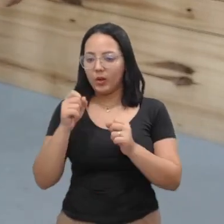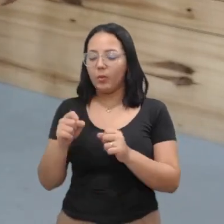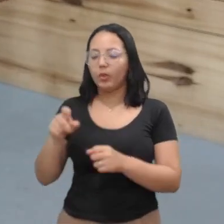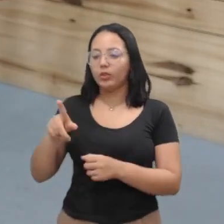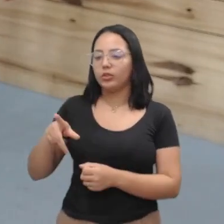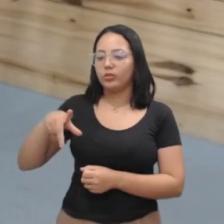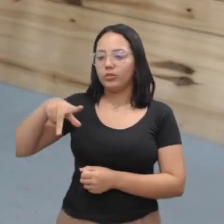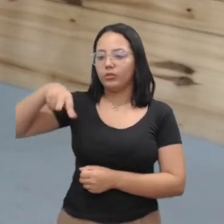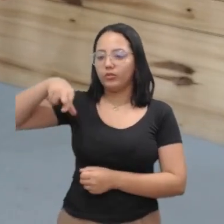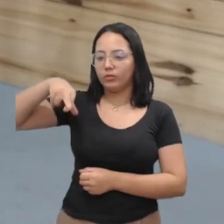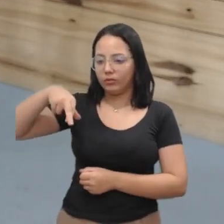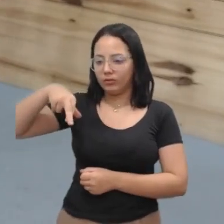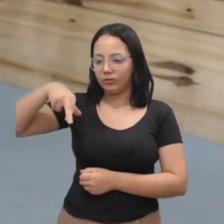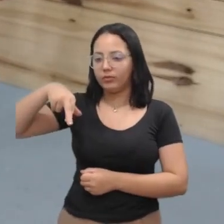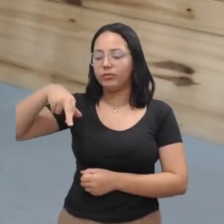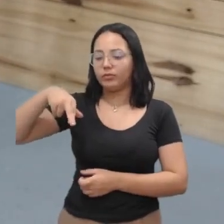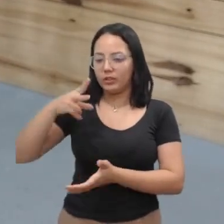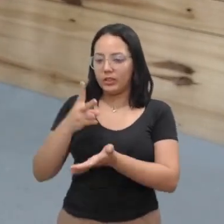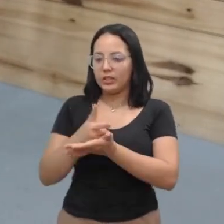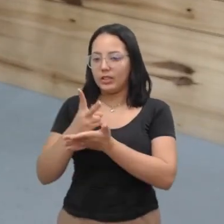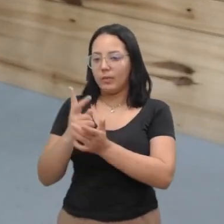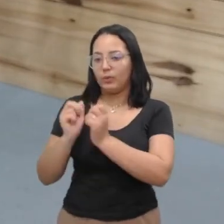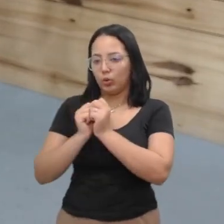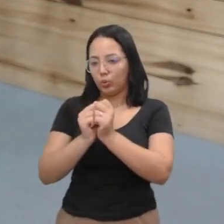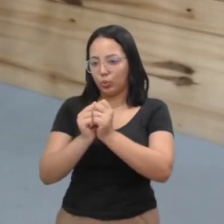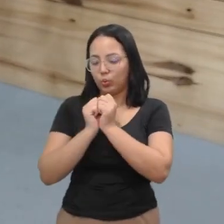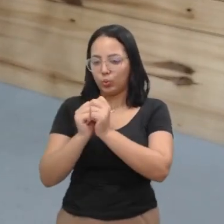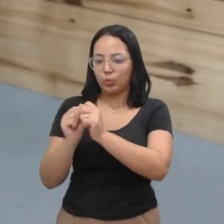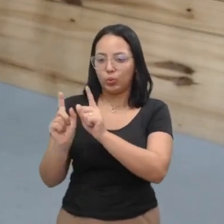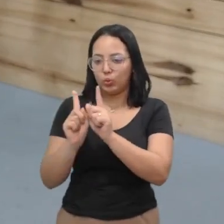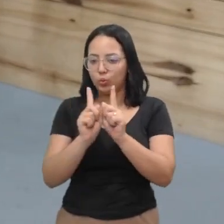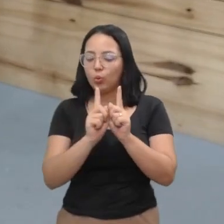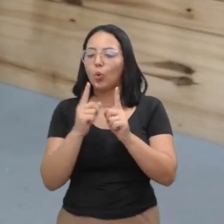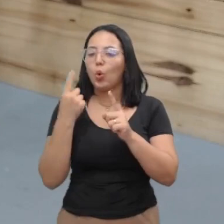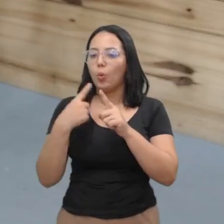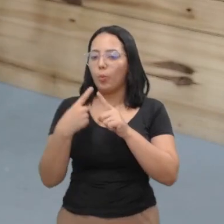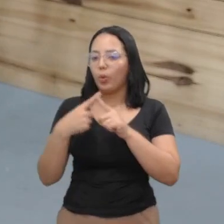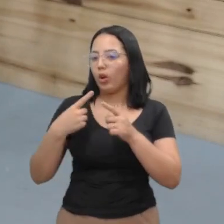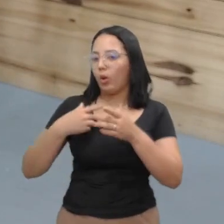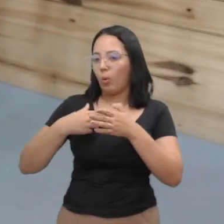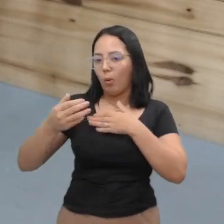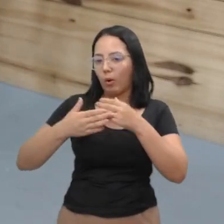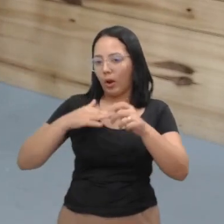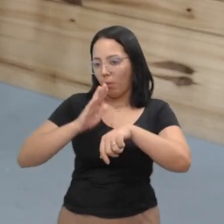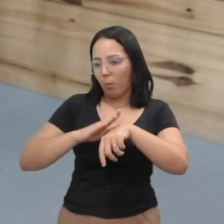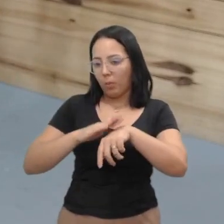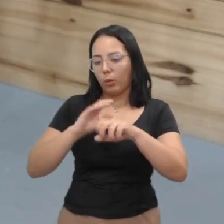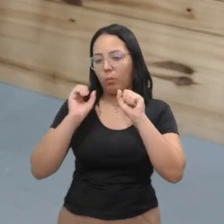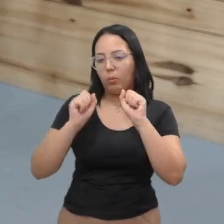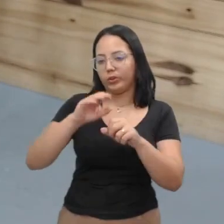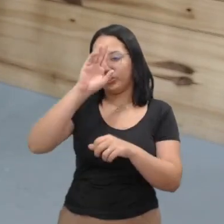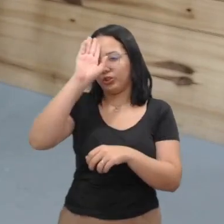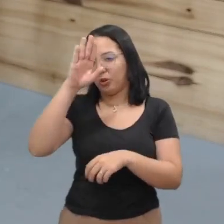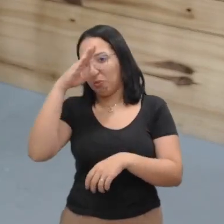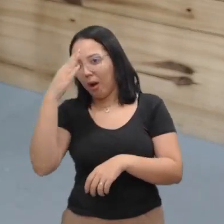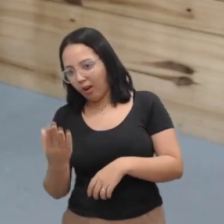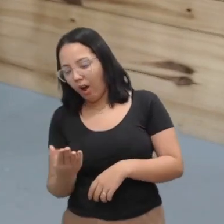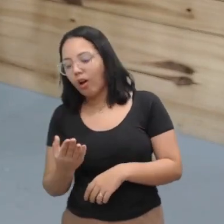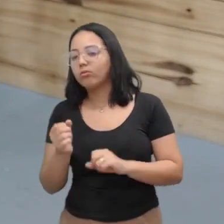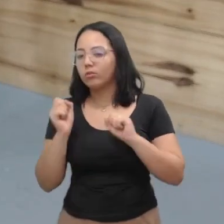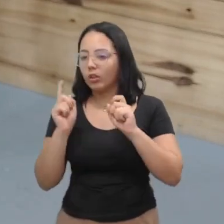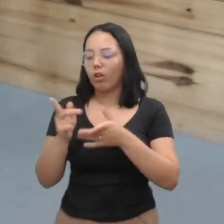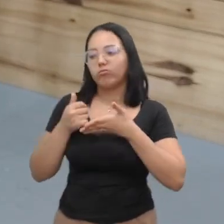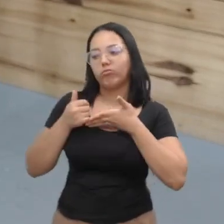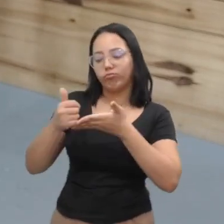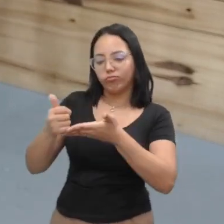frente, sempre ali auxiliando a pessoa do lado, porque a qualquer momento ela pode desmaiar, realmente cair, mas